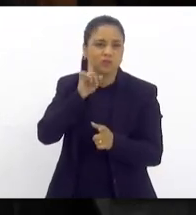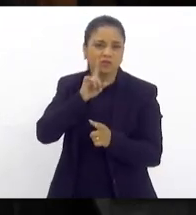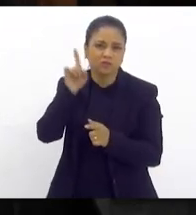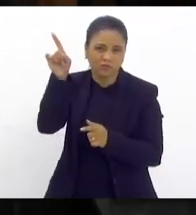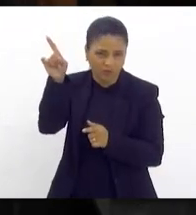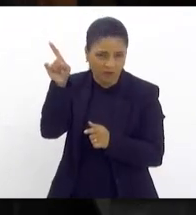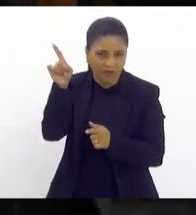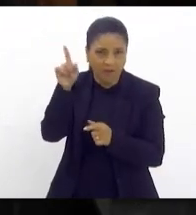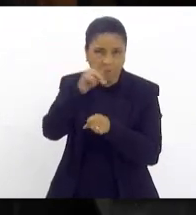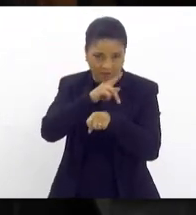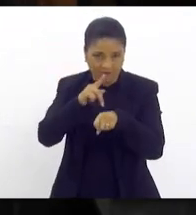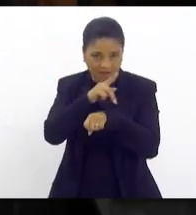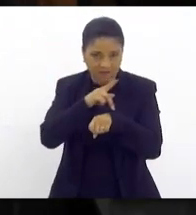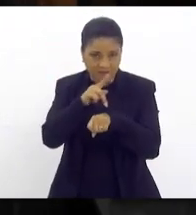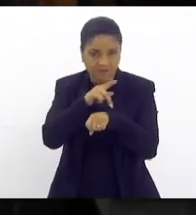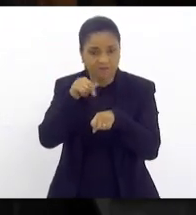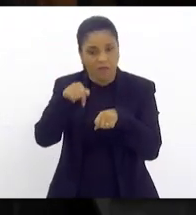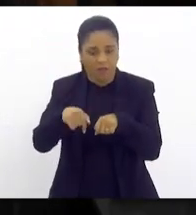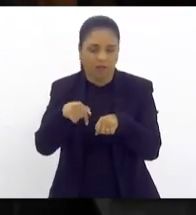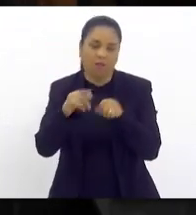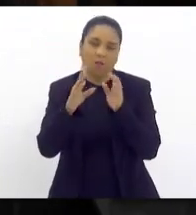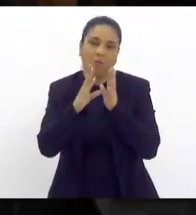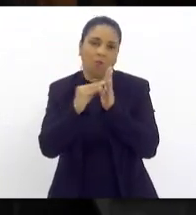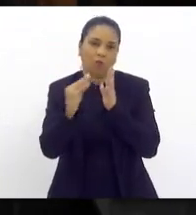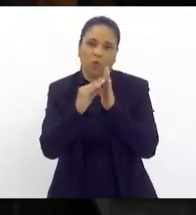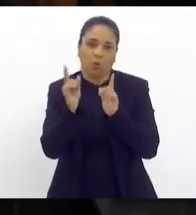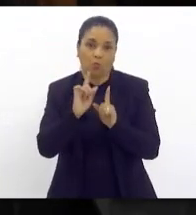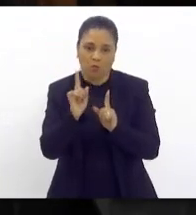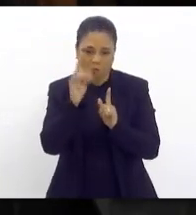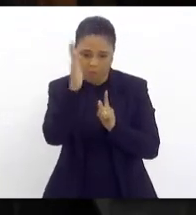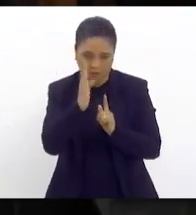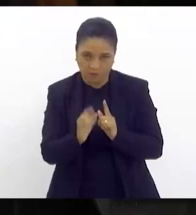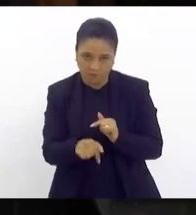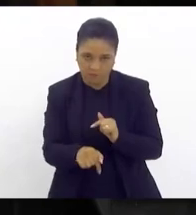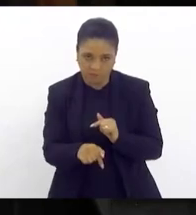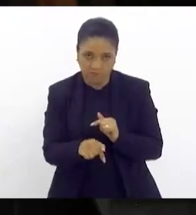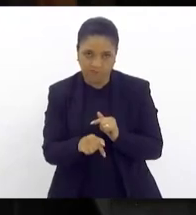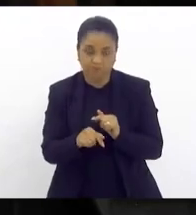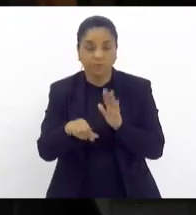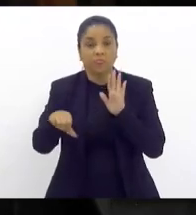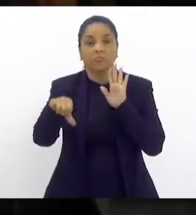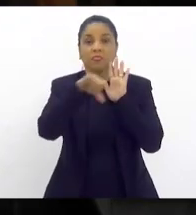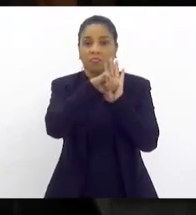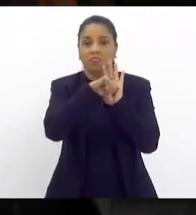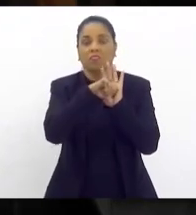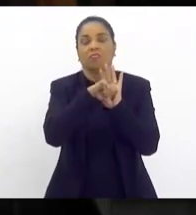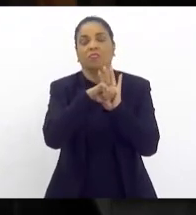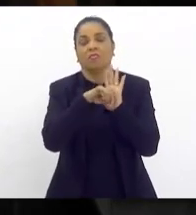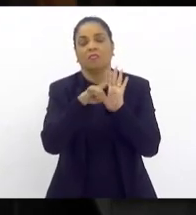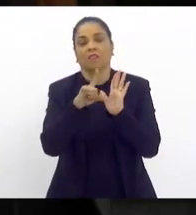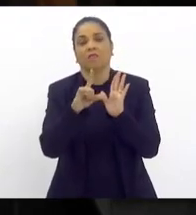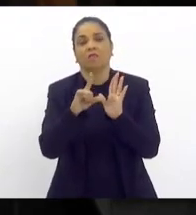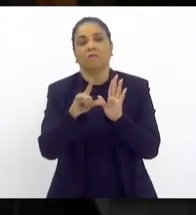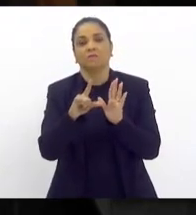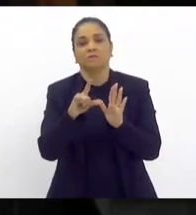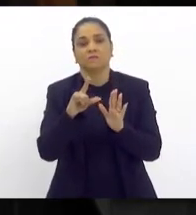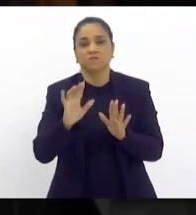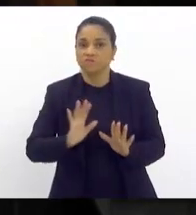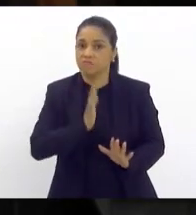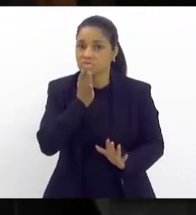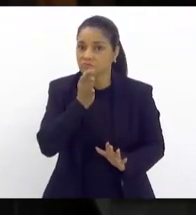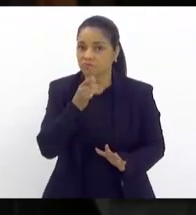Espero que não vira em moda aqui no Brasil também atentados terríveis inclusive em São Paulo